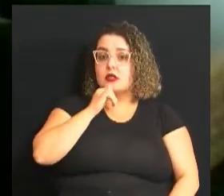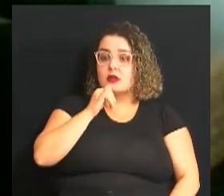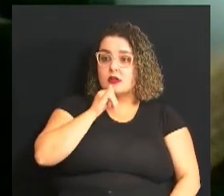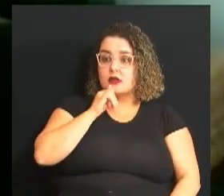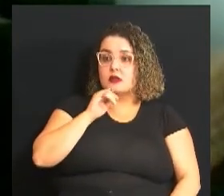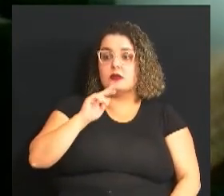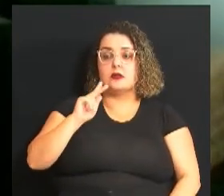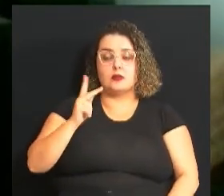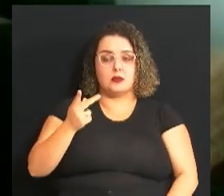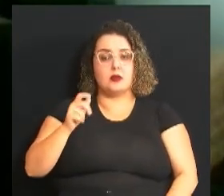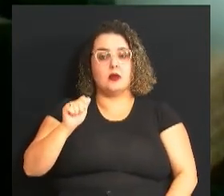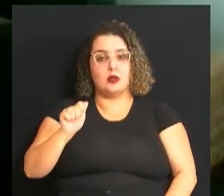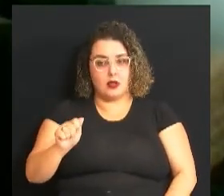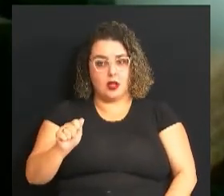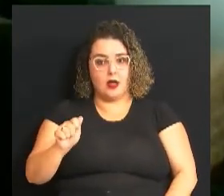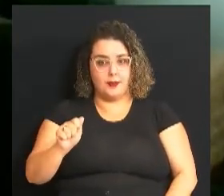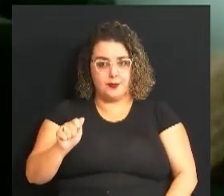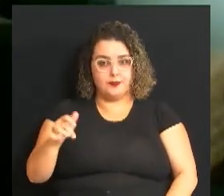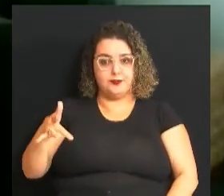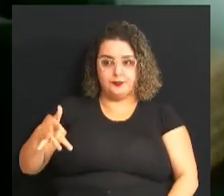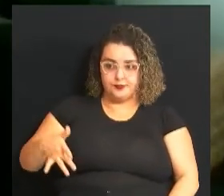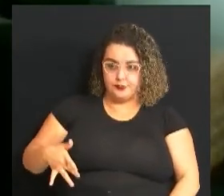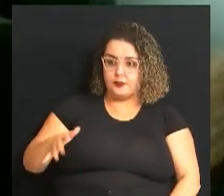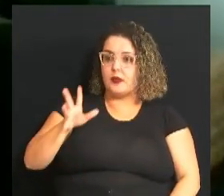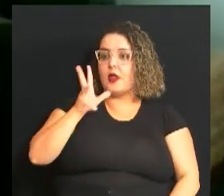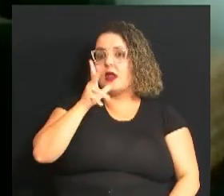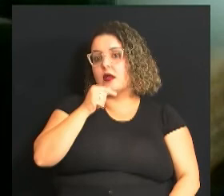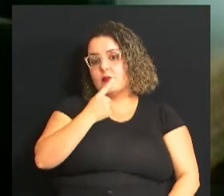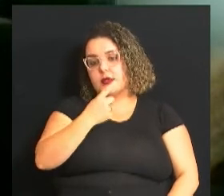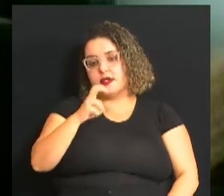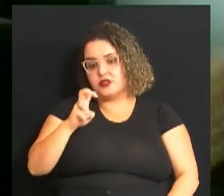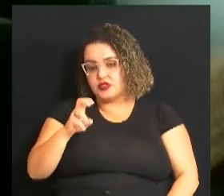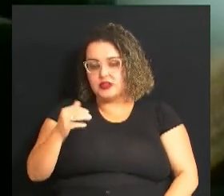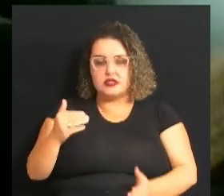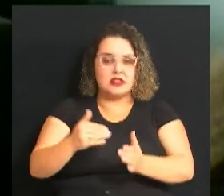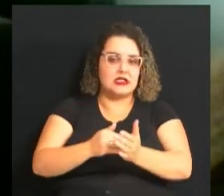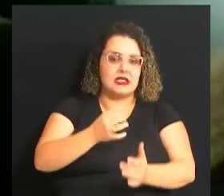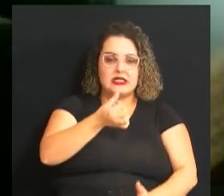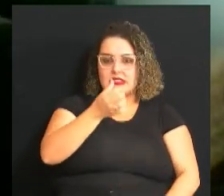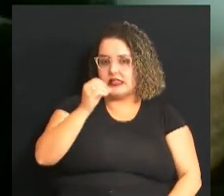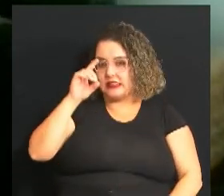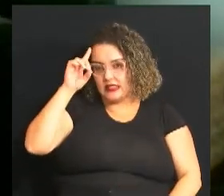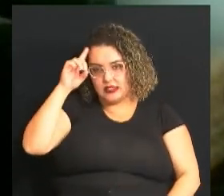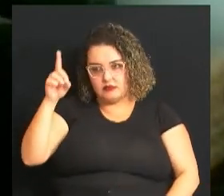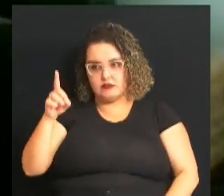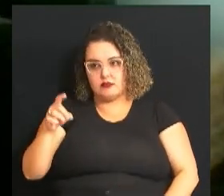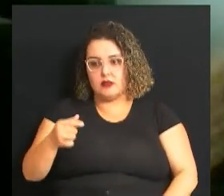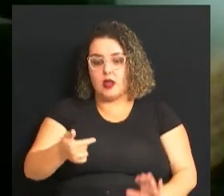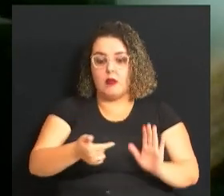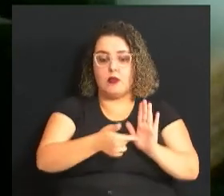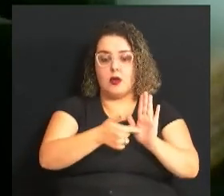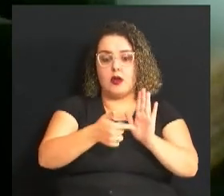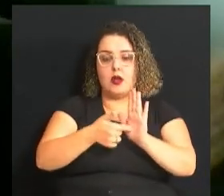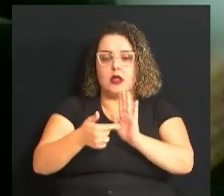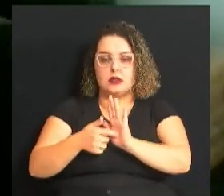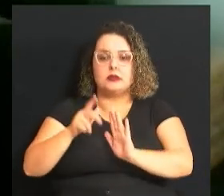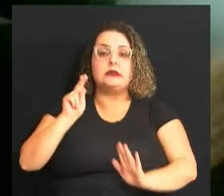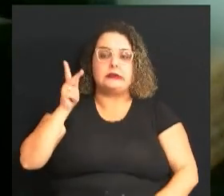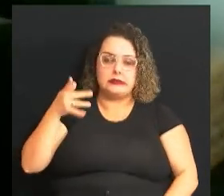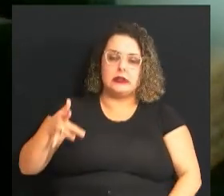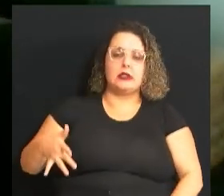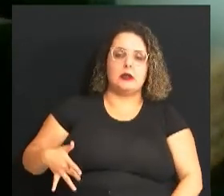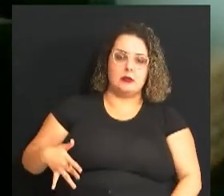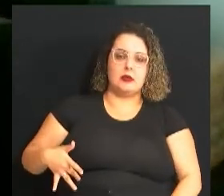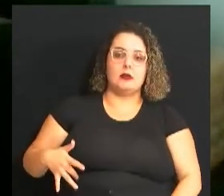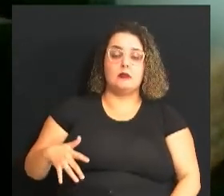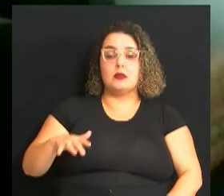A, ele pode demorar de 15 a 60 dias para começar a manifestação clínica da hepatite. Mas